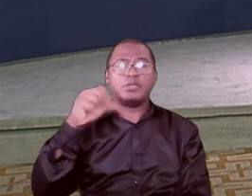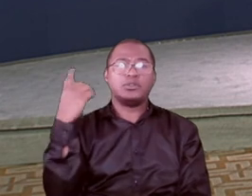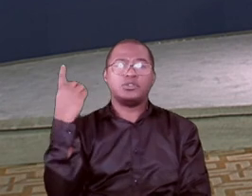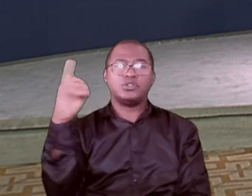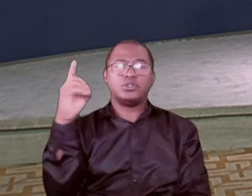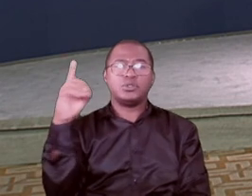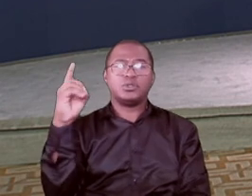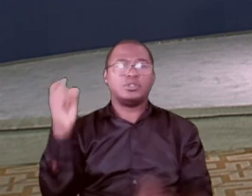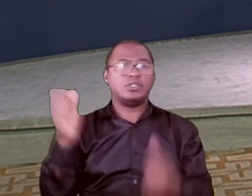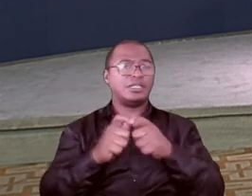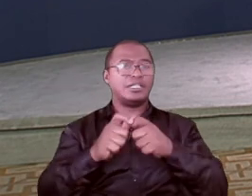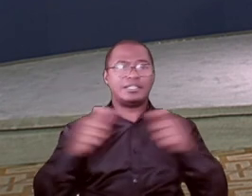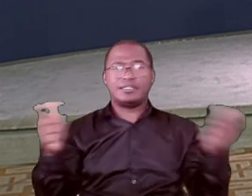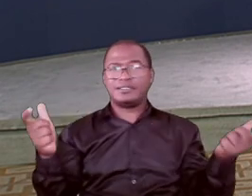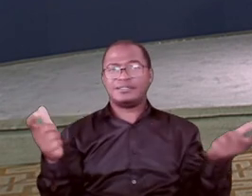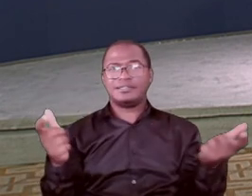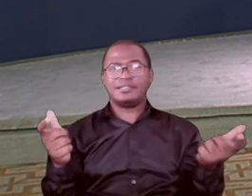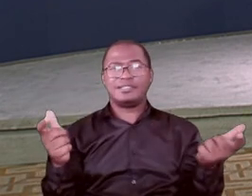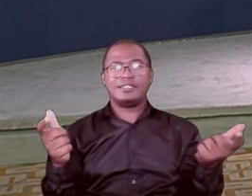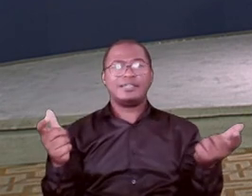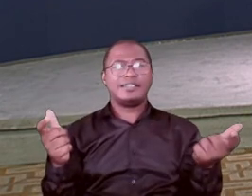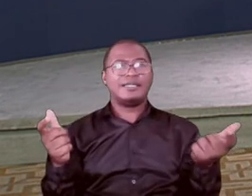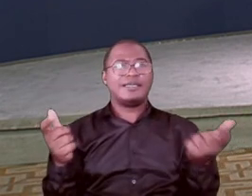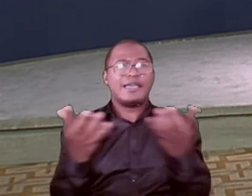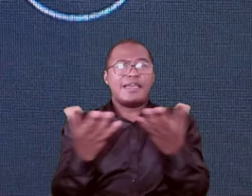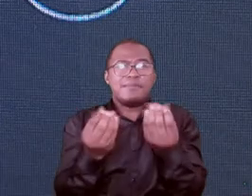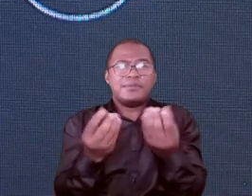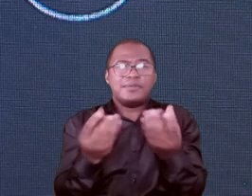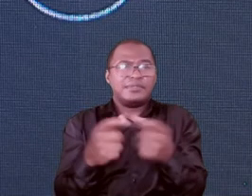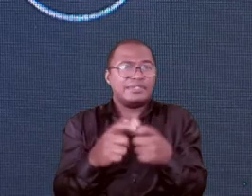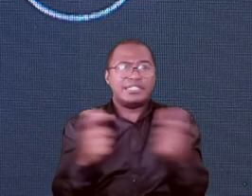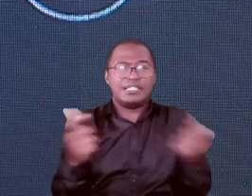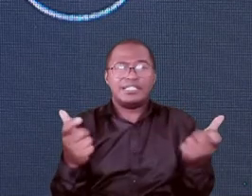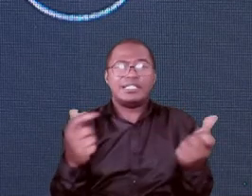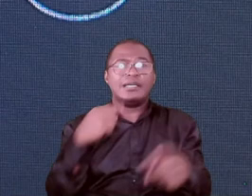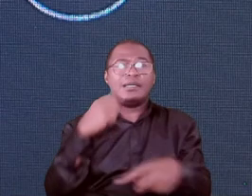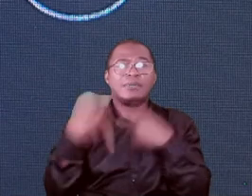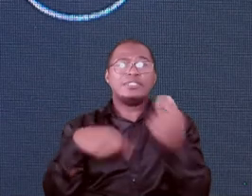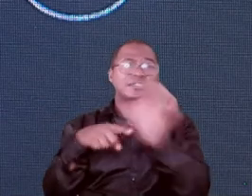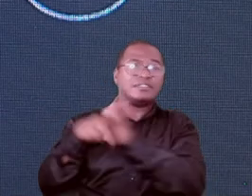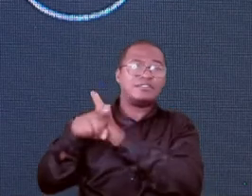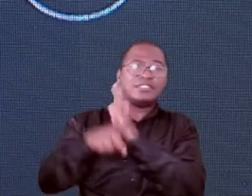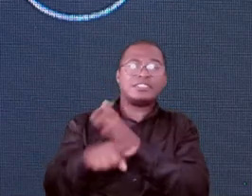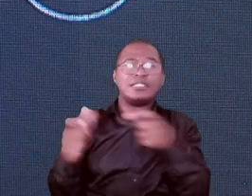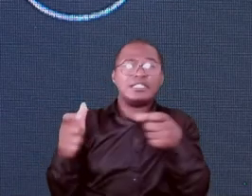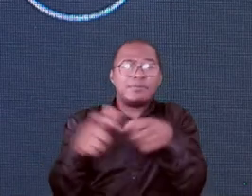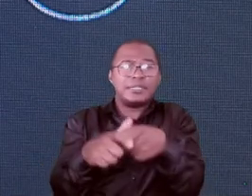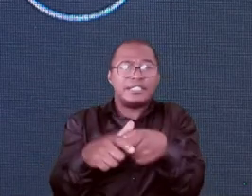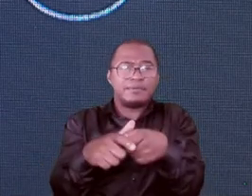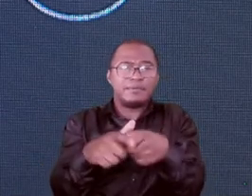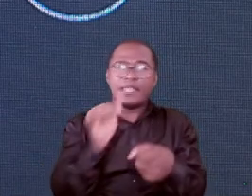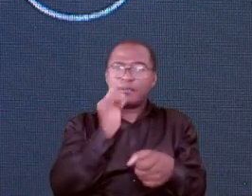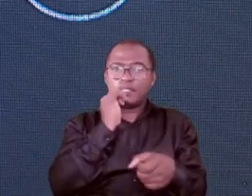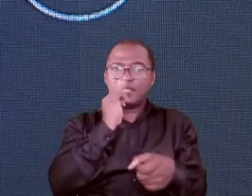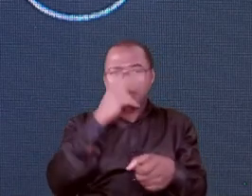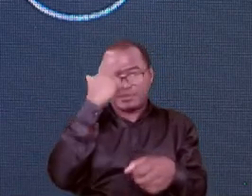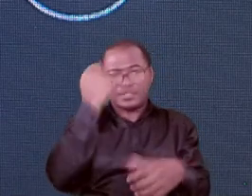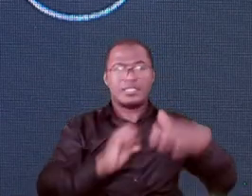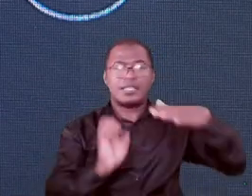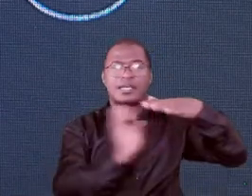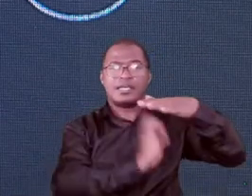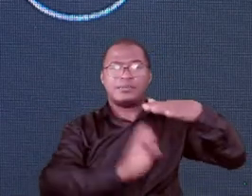é bem pequeno eu gosto de fazer um exemplo aqui se pegar as empresas de tecnologia bigtec Estados Unidos ele